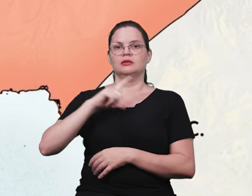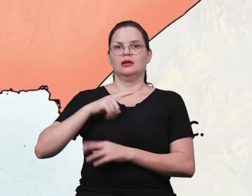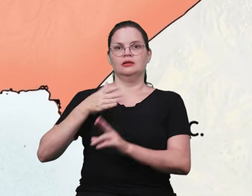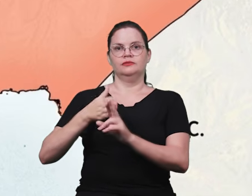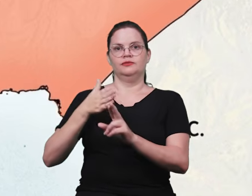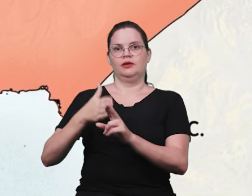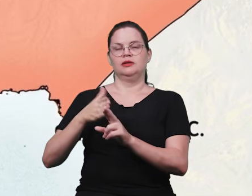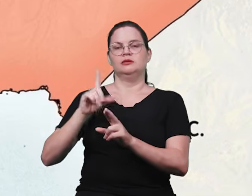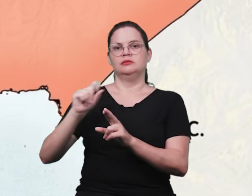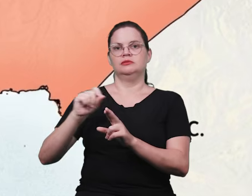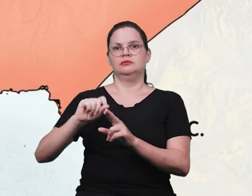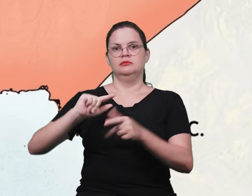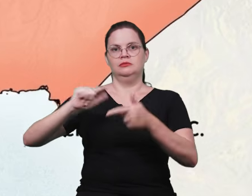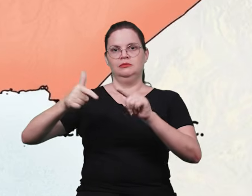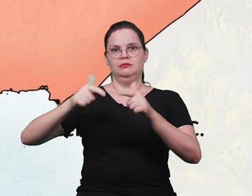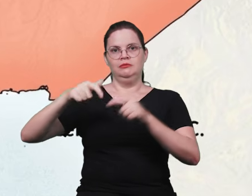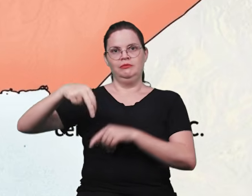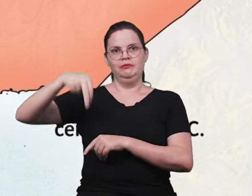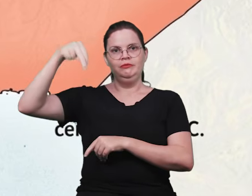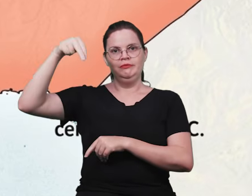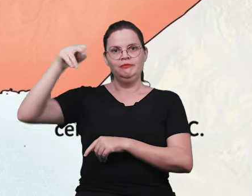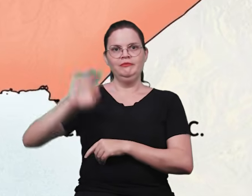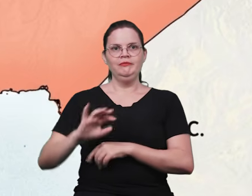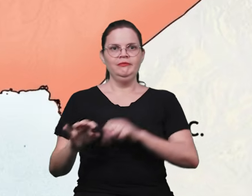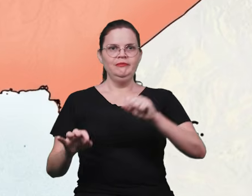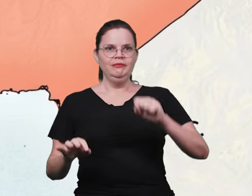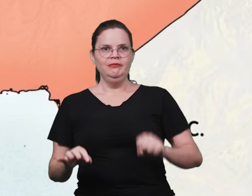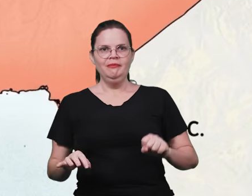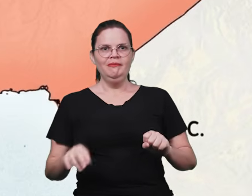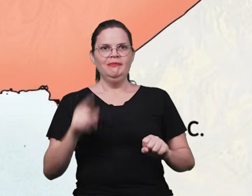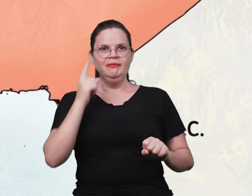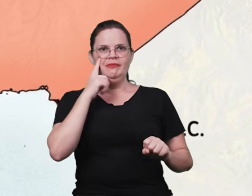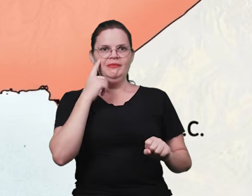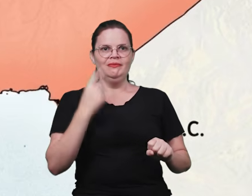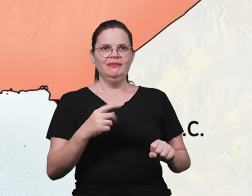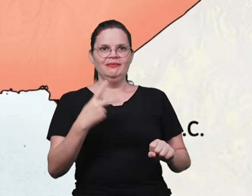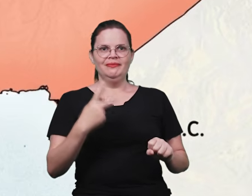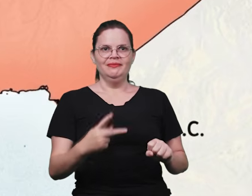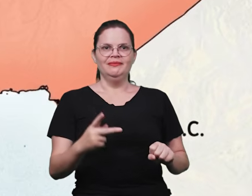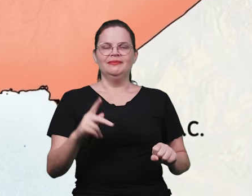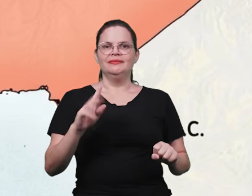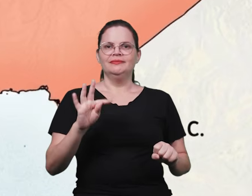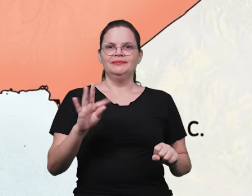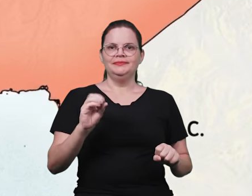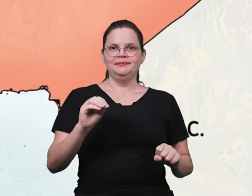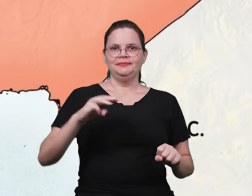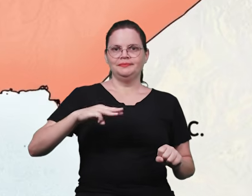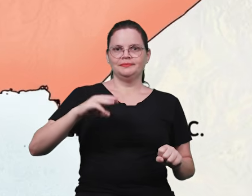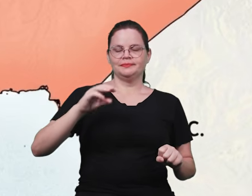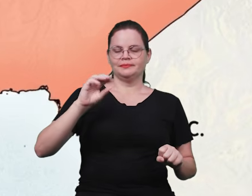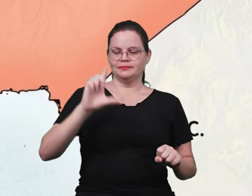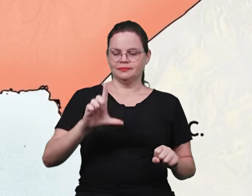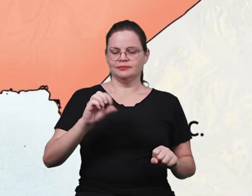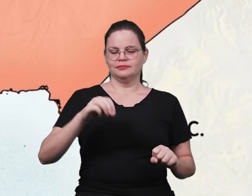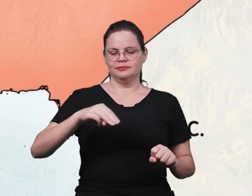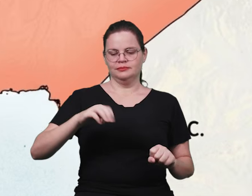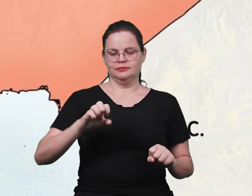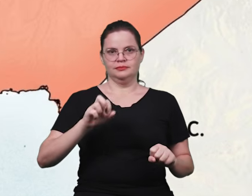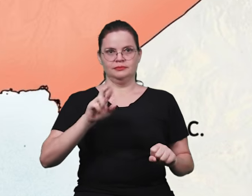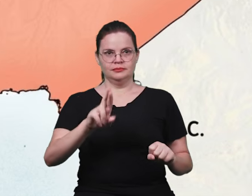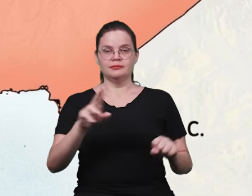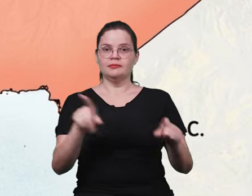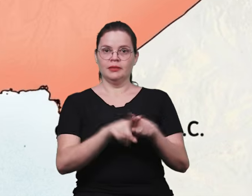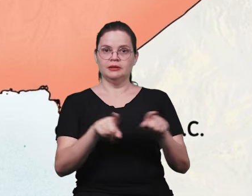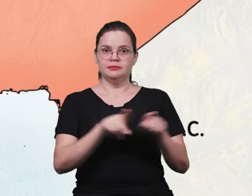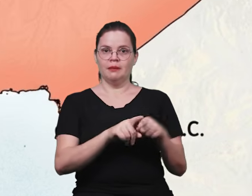Ao norte ficou Seleuco e ao sul ficou Ptolomeu. E seus